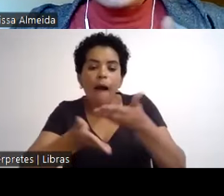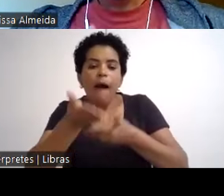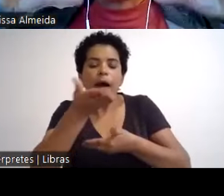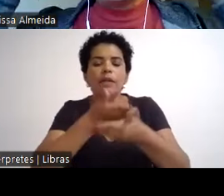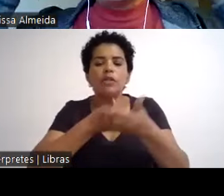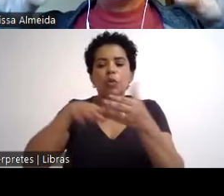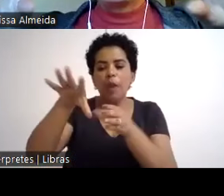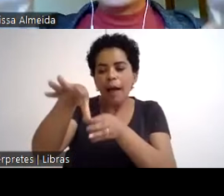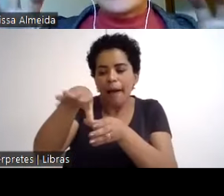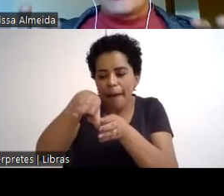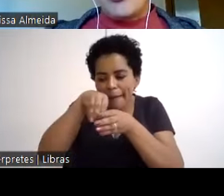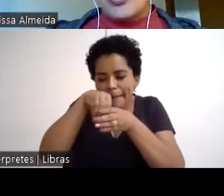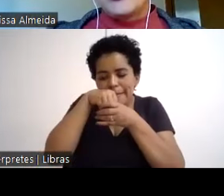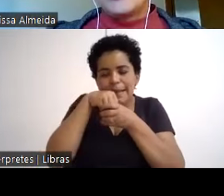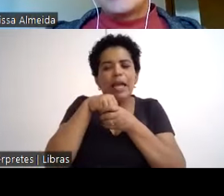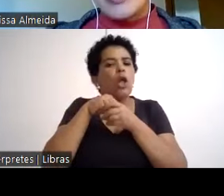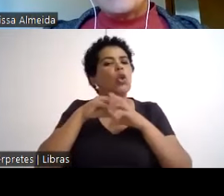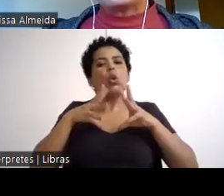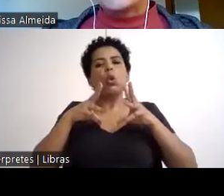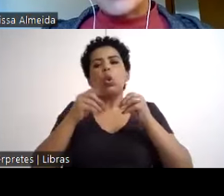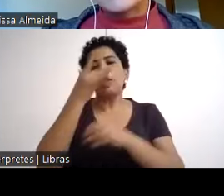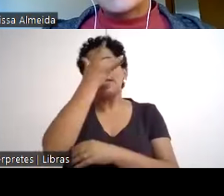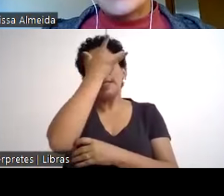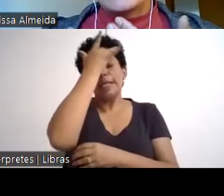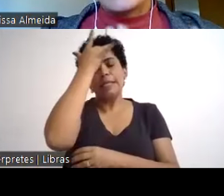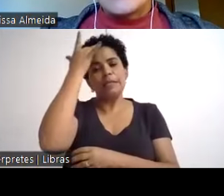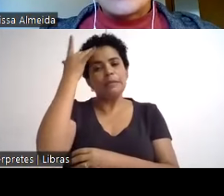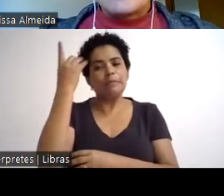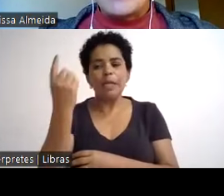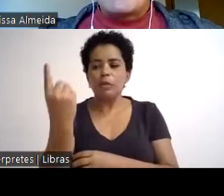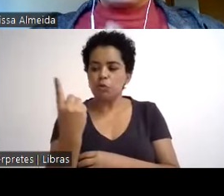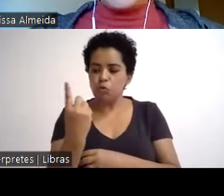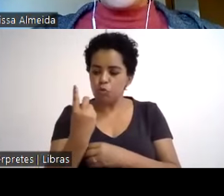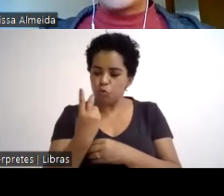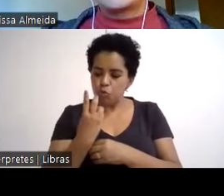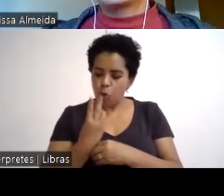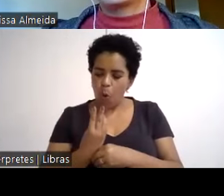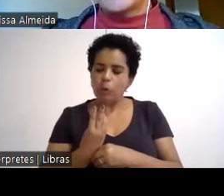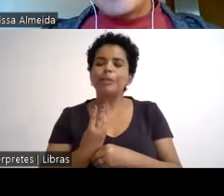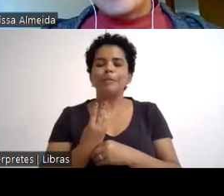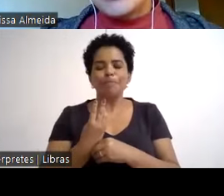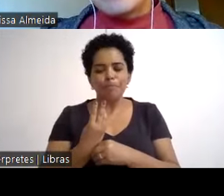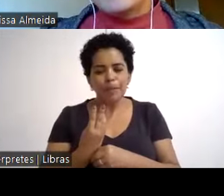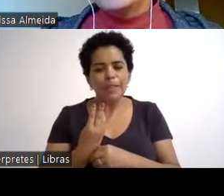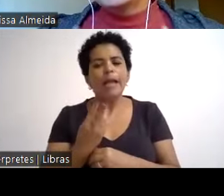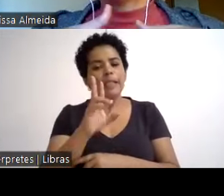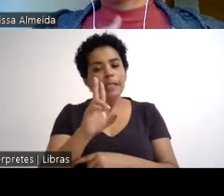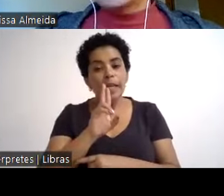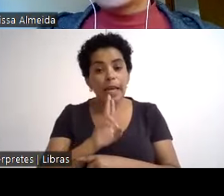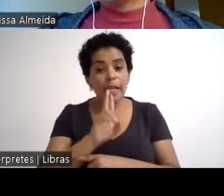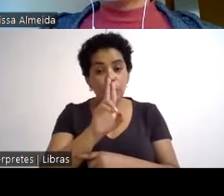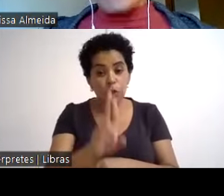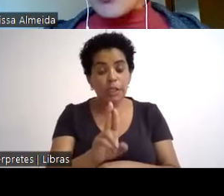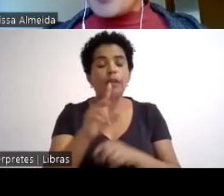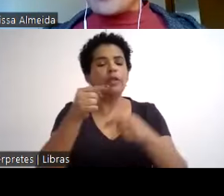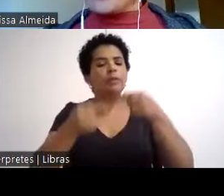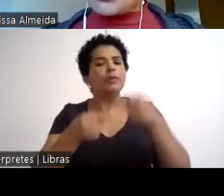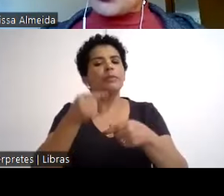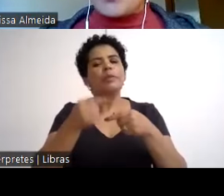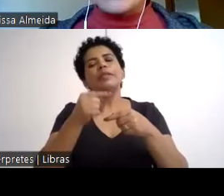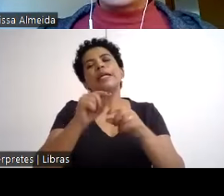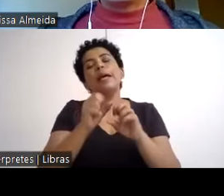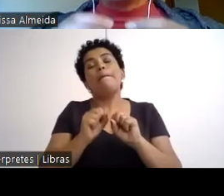integrar todos os atores, né, para que esse benefício, esse resultado da política pública chegue no maior